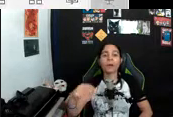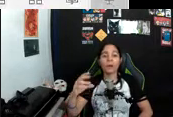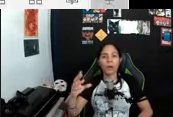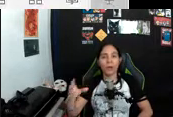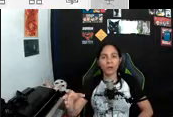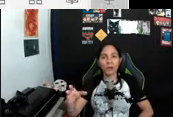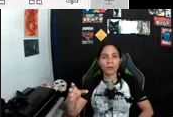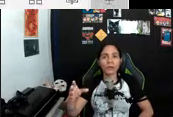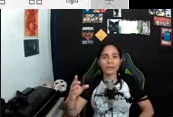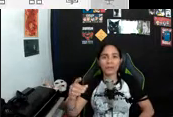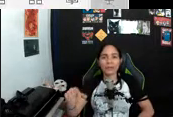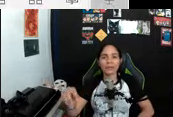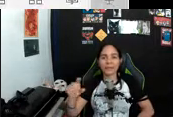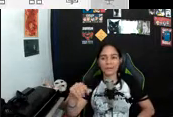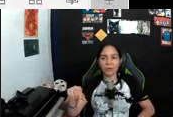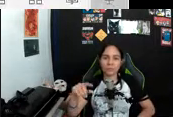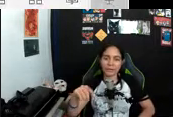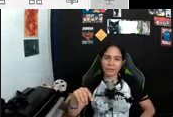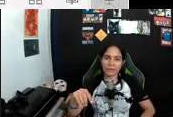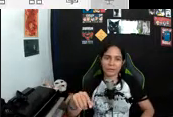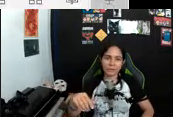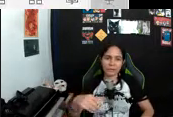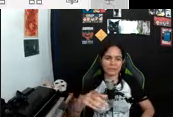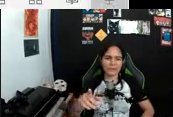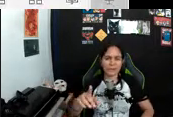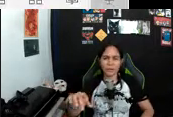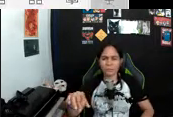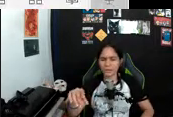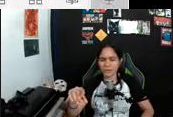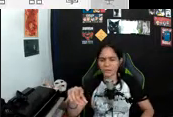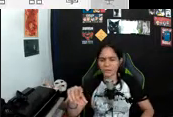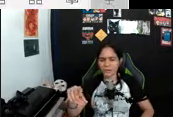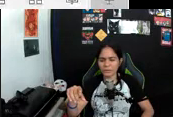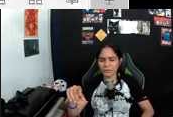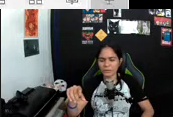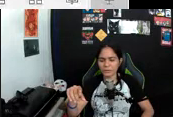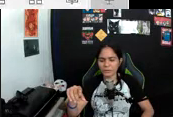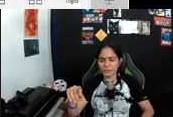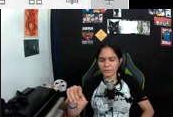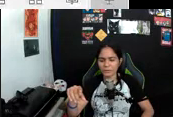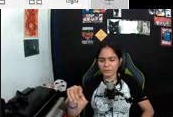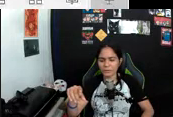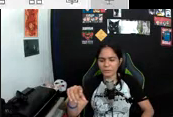profissional, lógico que você vai ter que compreender, no caso é tropina.